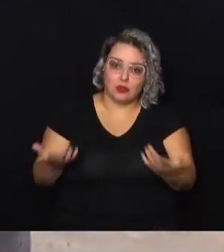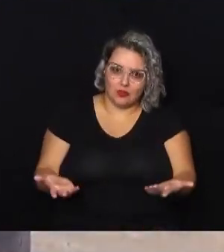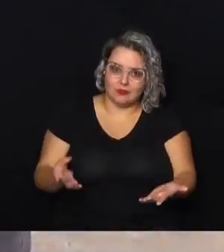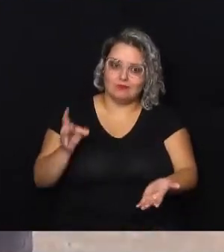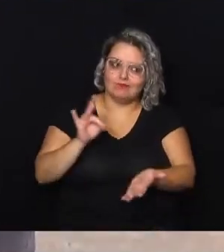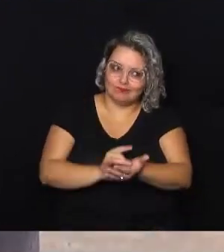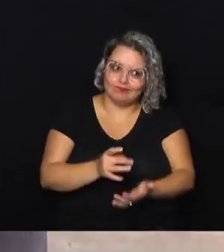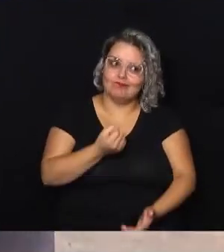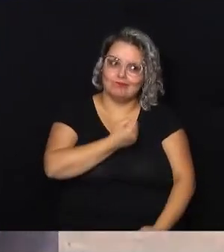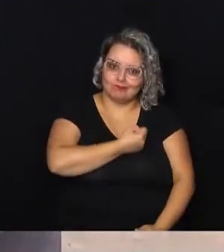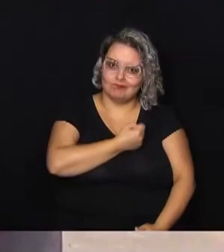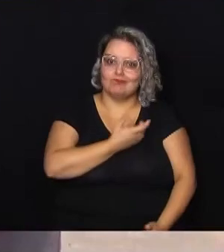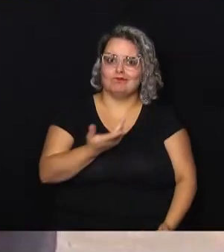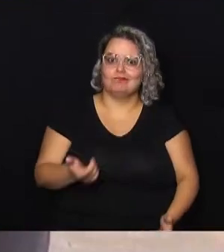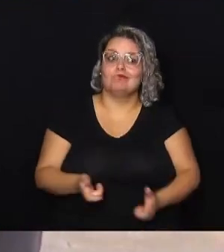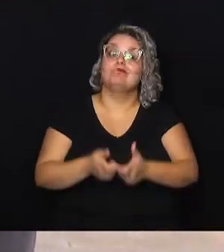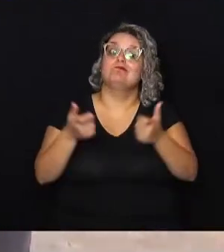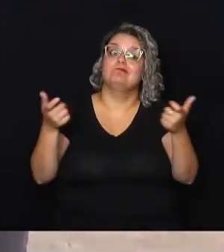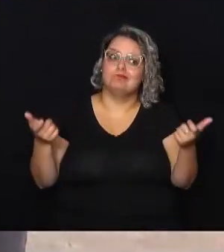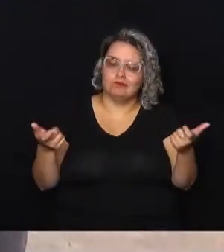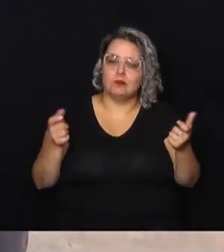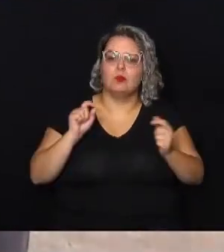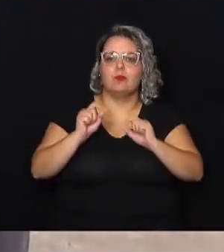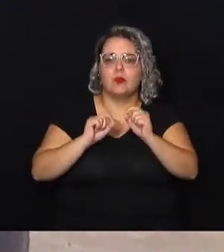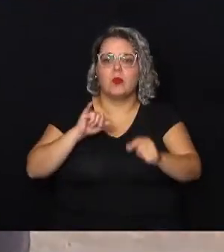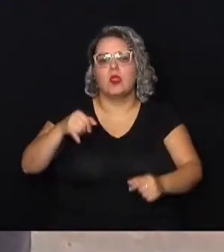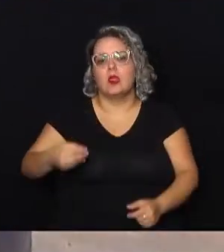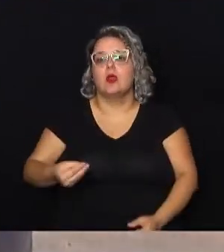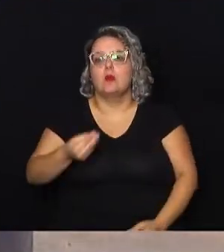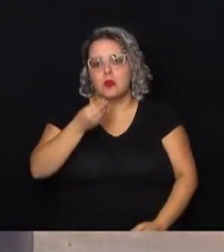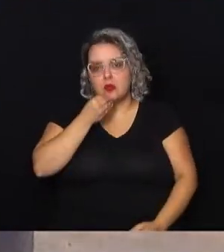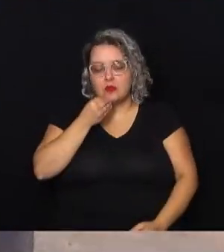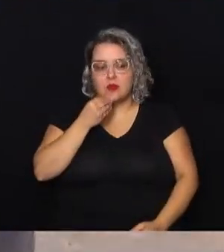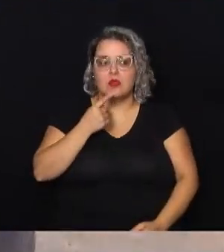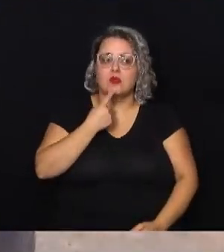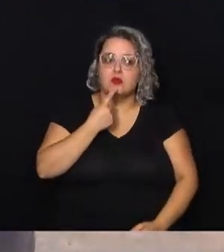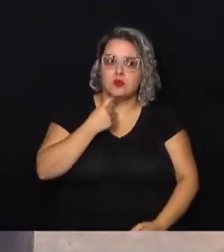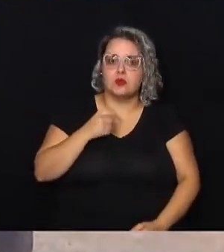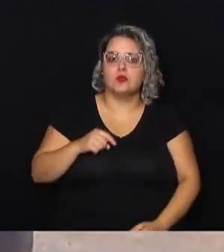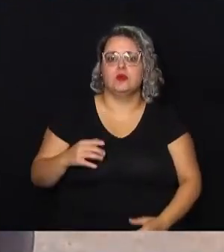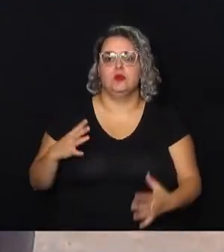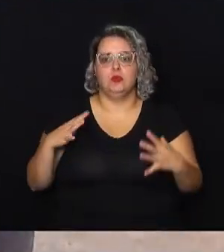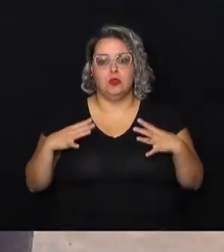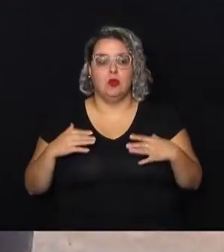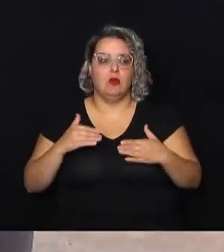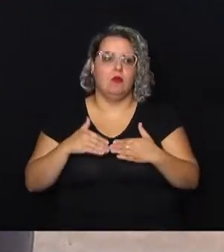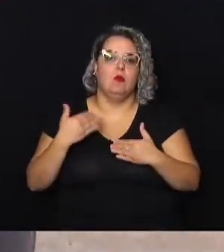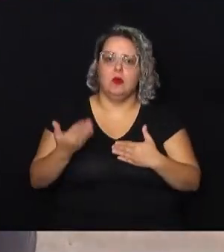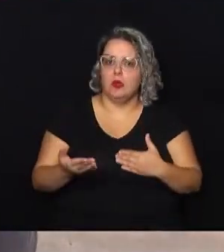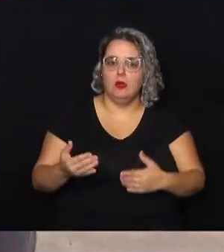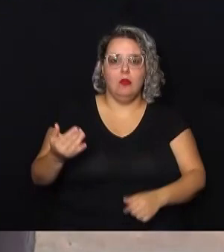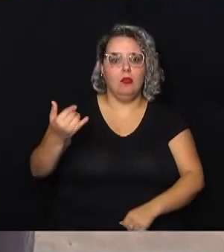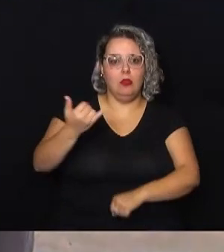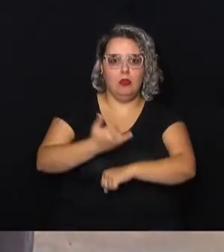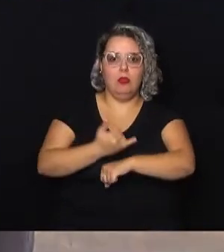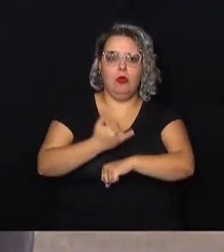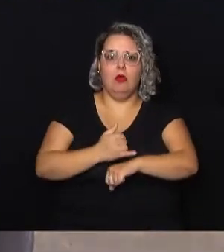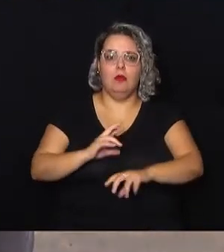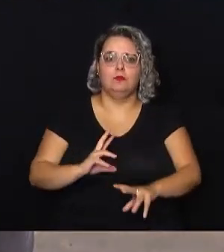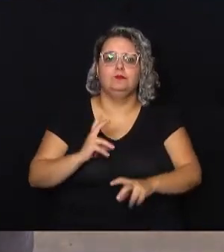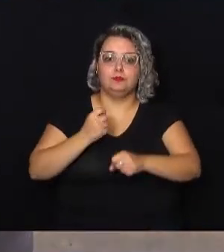número bastante expressivo. Quem for aproveitar o feriado de carnaval fora da capital, né, vai contar com reforço